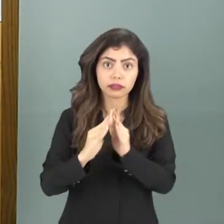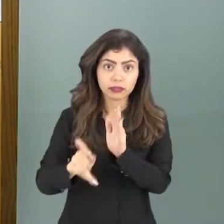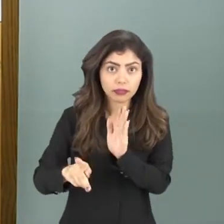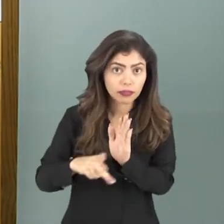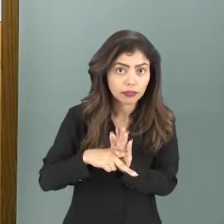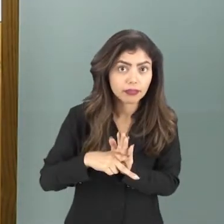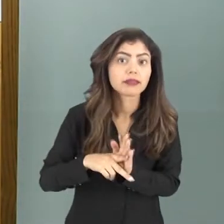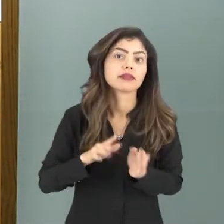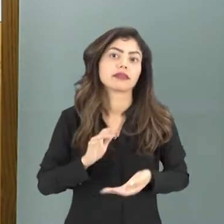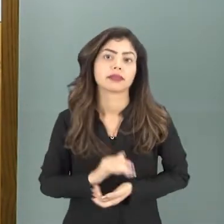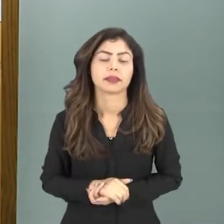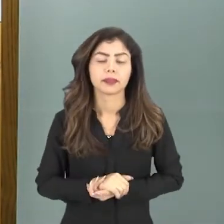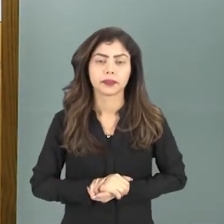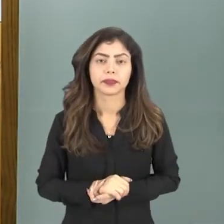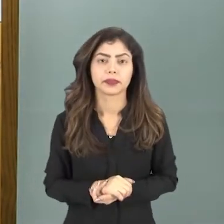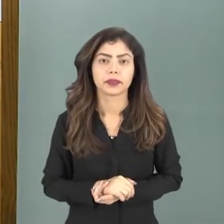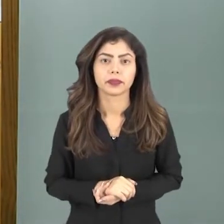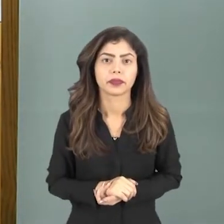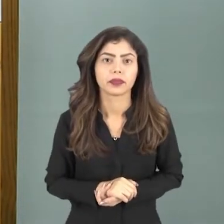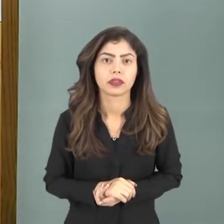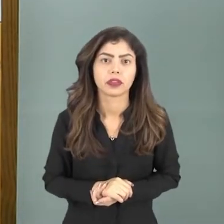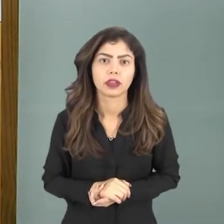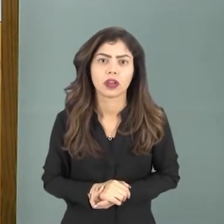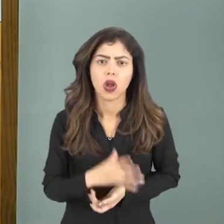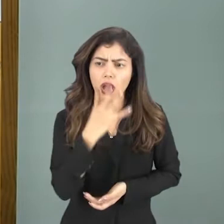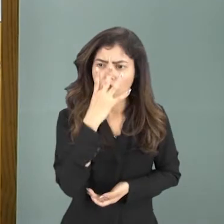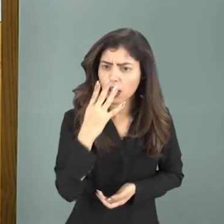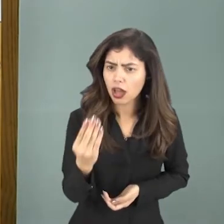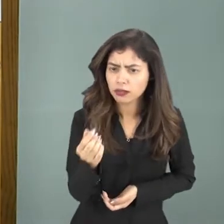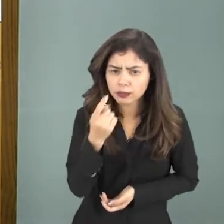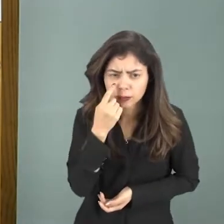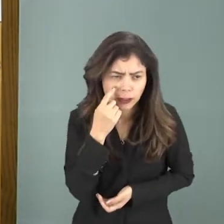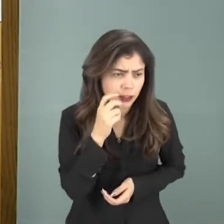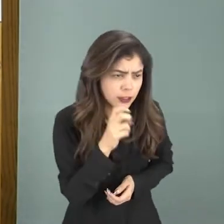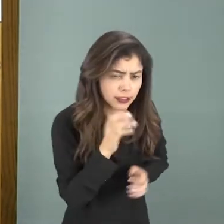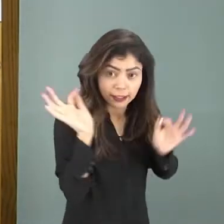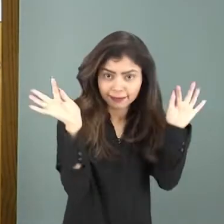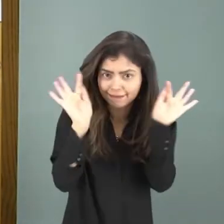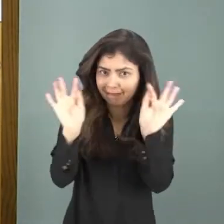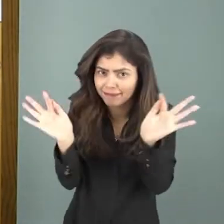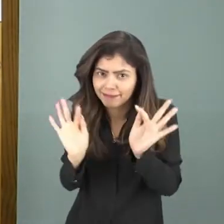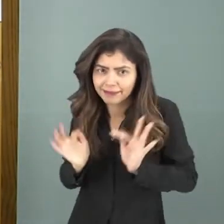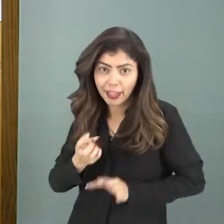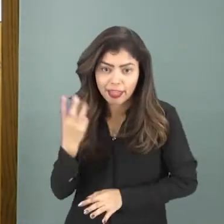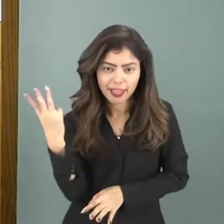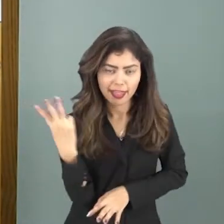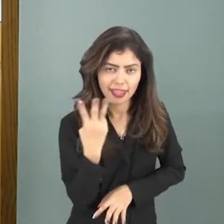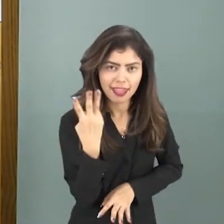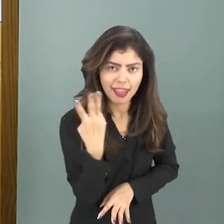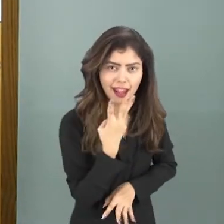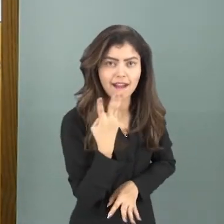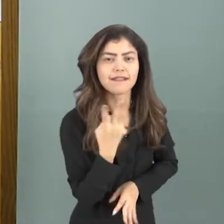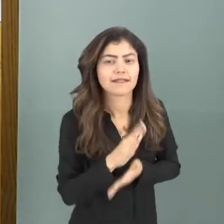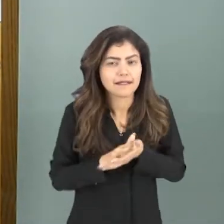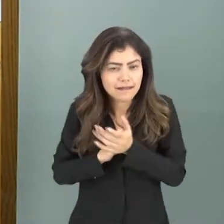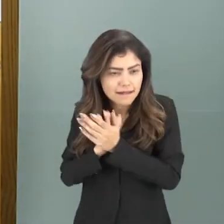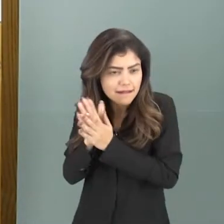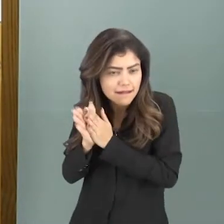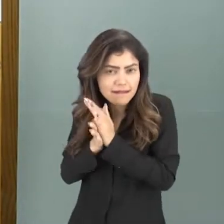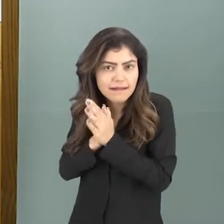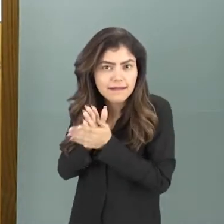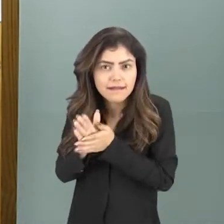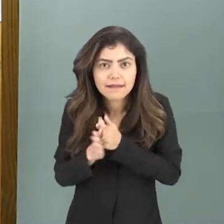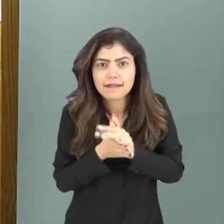cada um para a sua casa. O lobo mau ficou tão feliz, viu 3 porquinhos